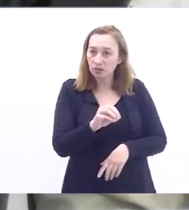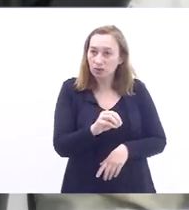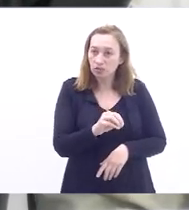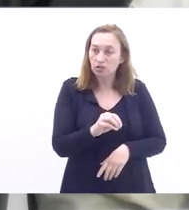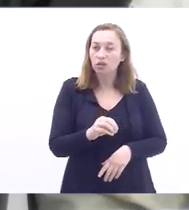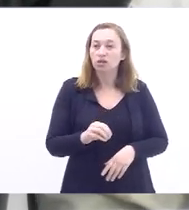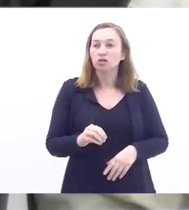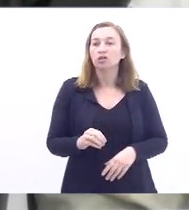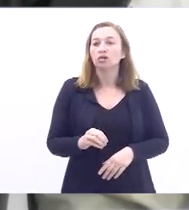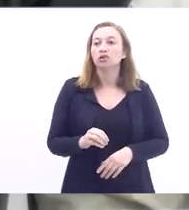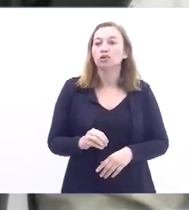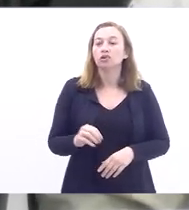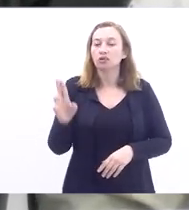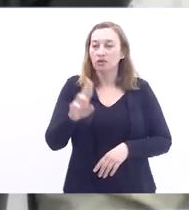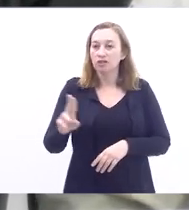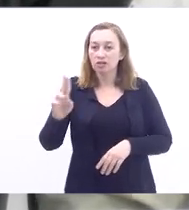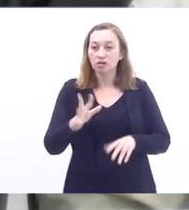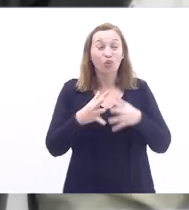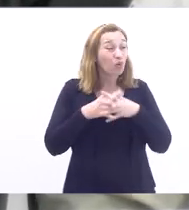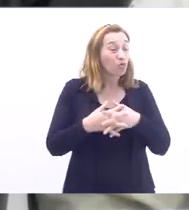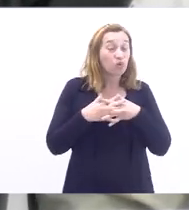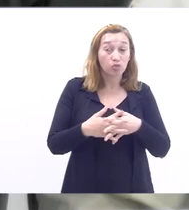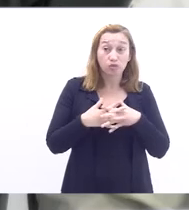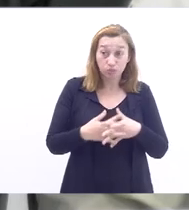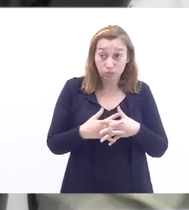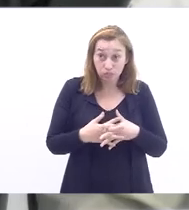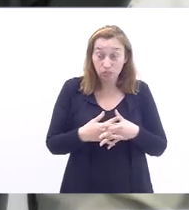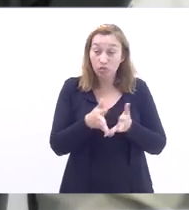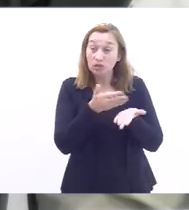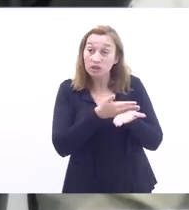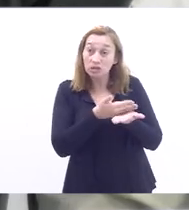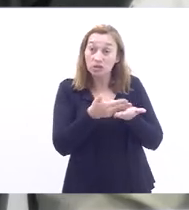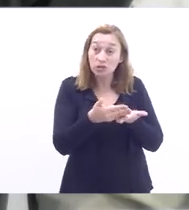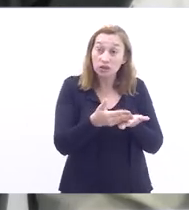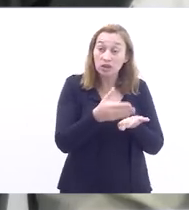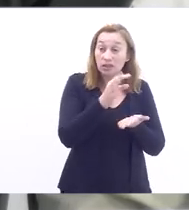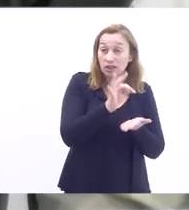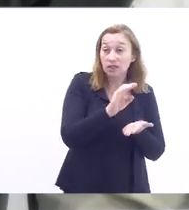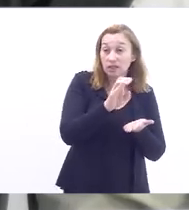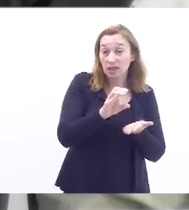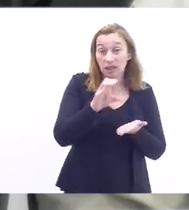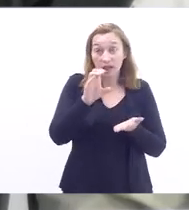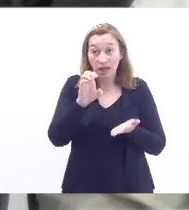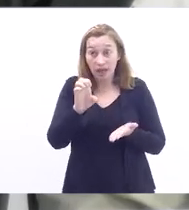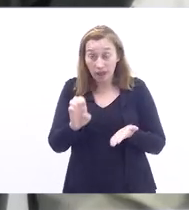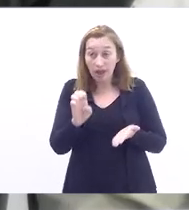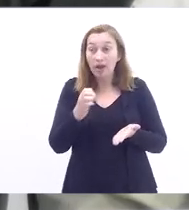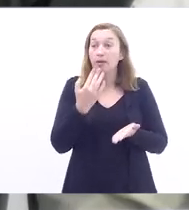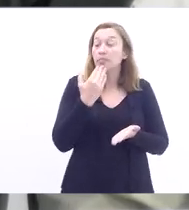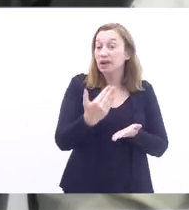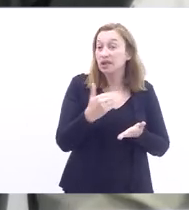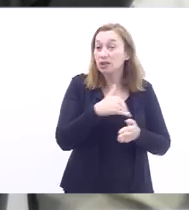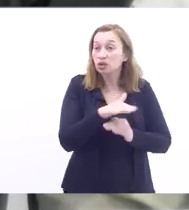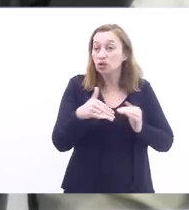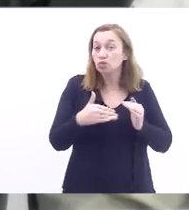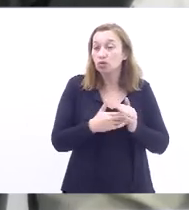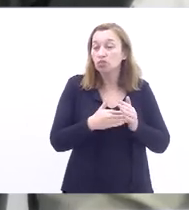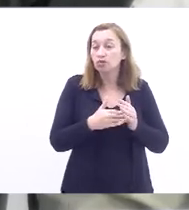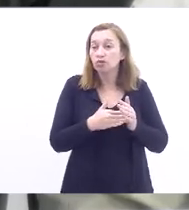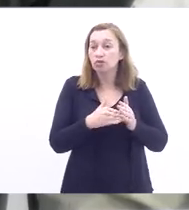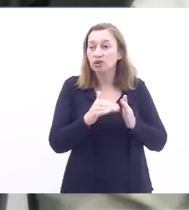dentro da água e foi um processo complexo que começou com o TSE pedindo que todos os enquadramentos fazendo